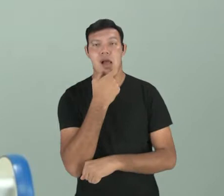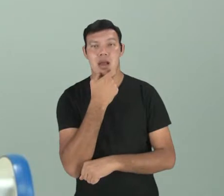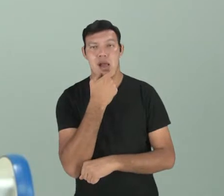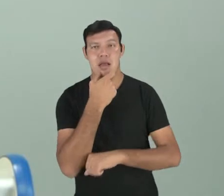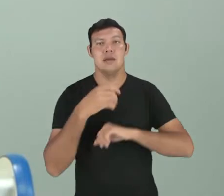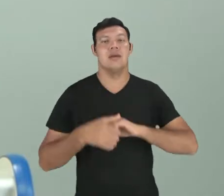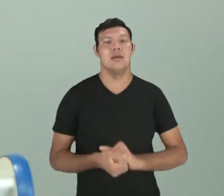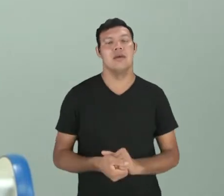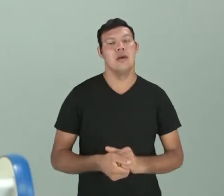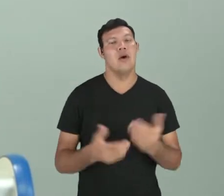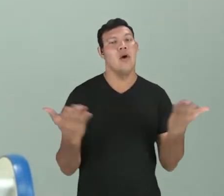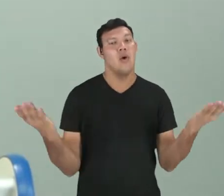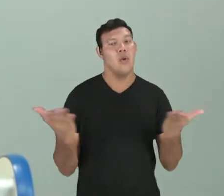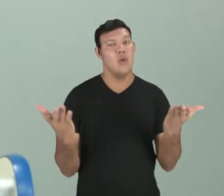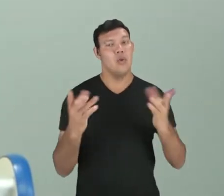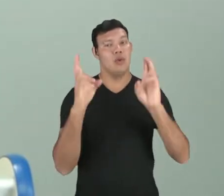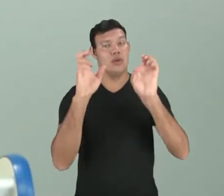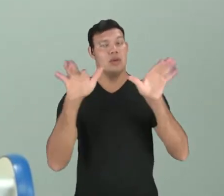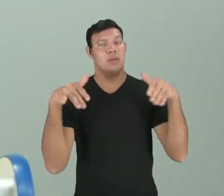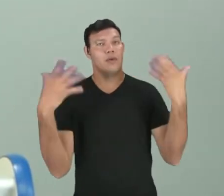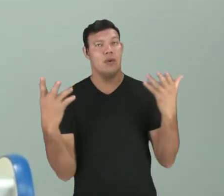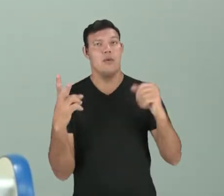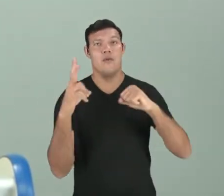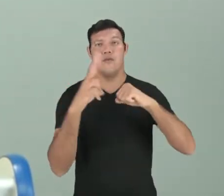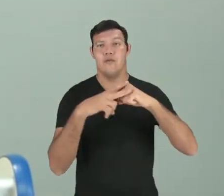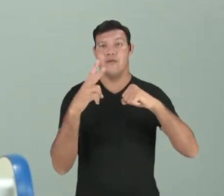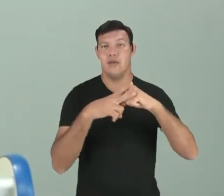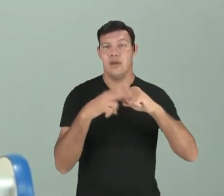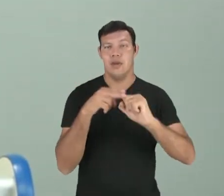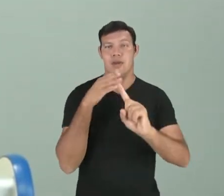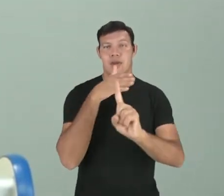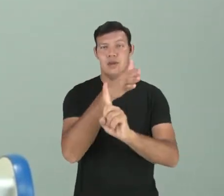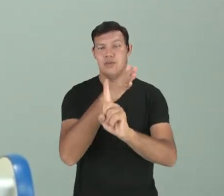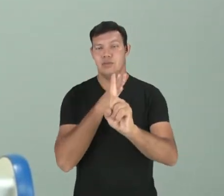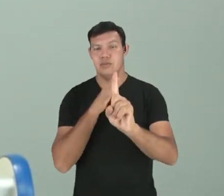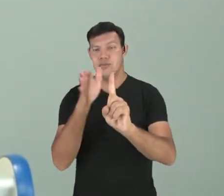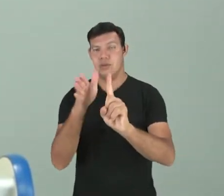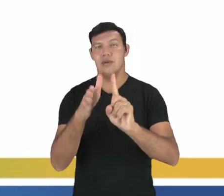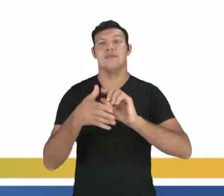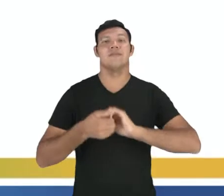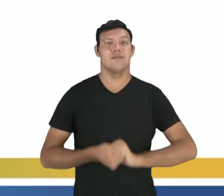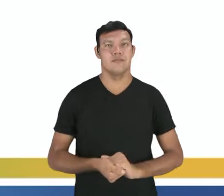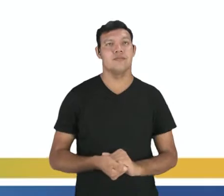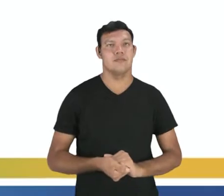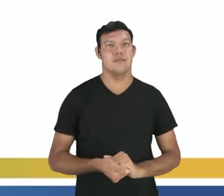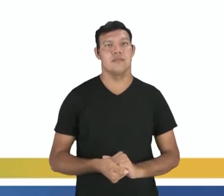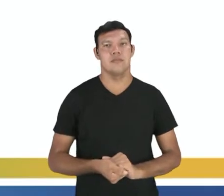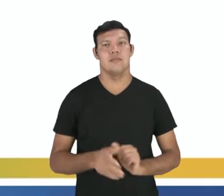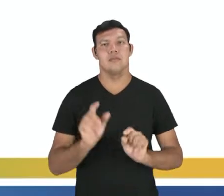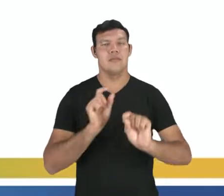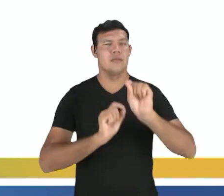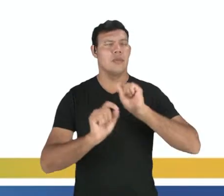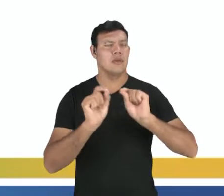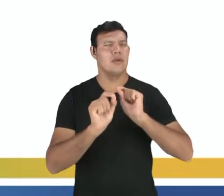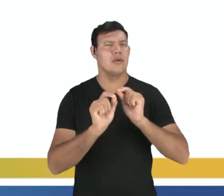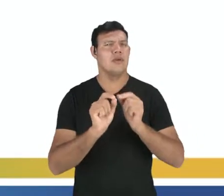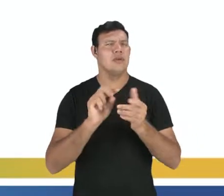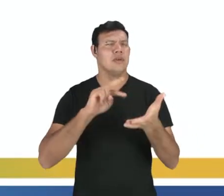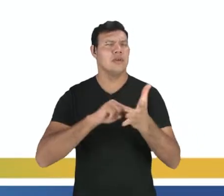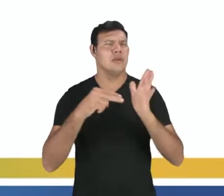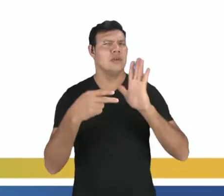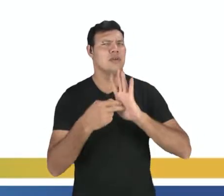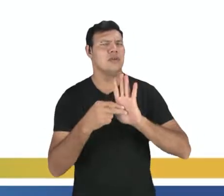sobre verbos modais. Todos prontos? Primeiro vamos começar entendendo o